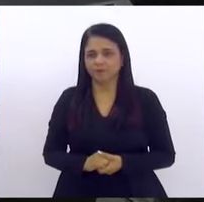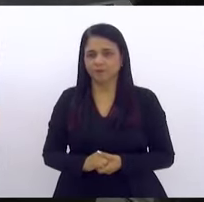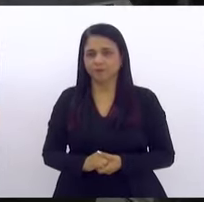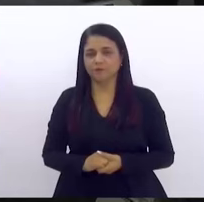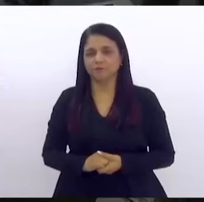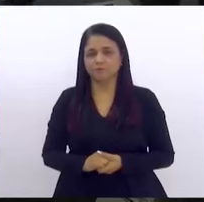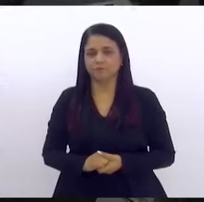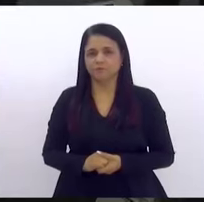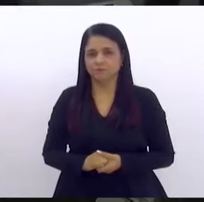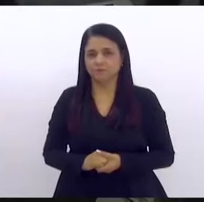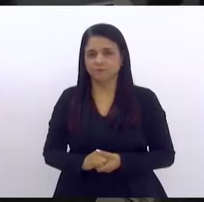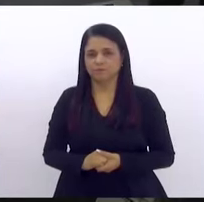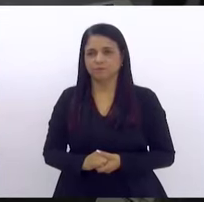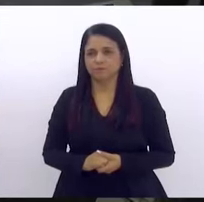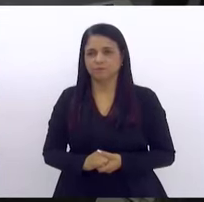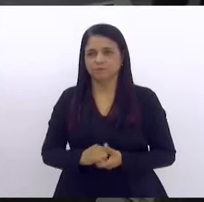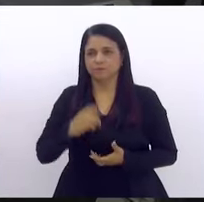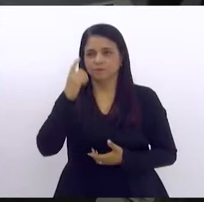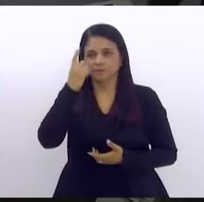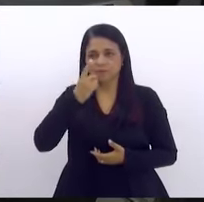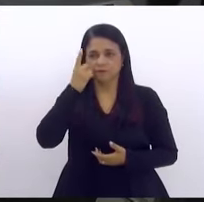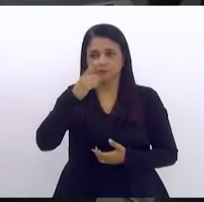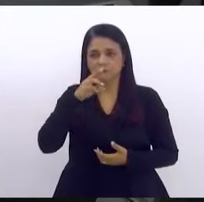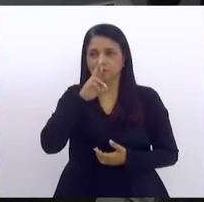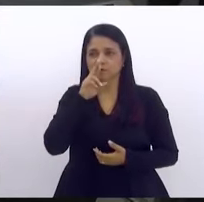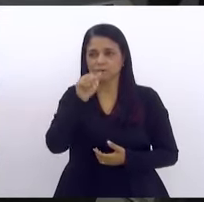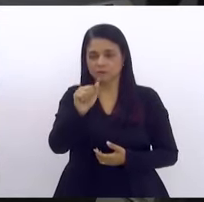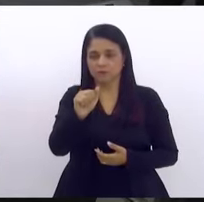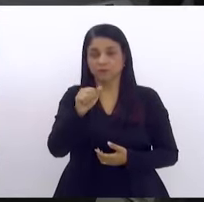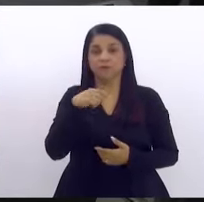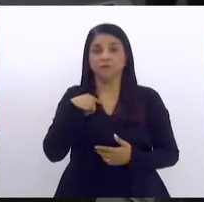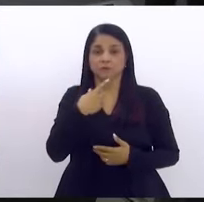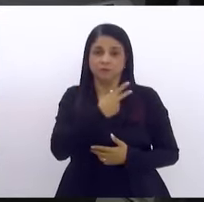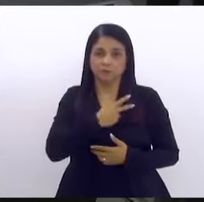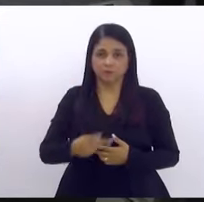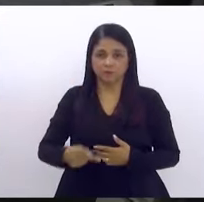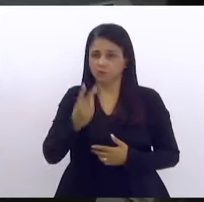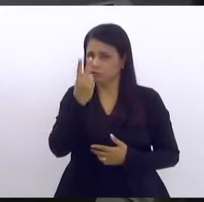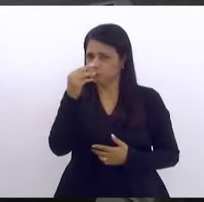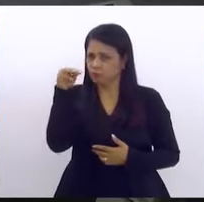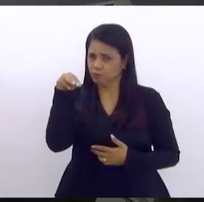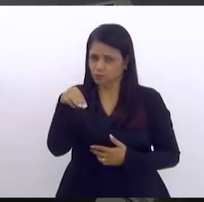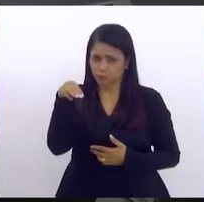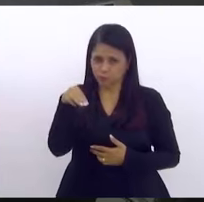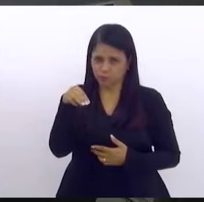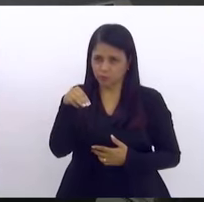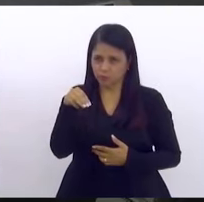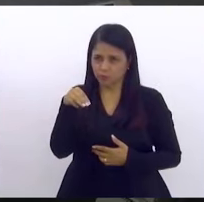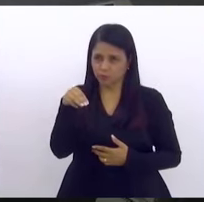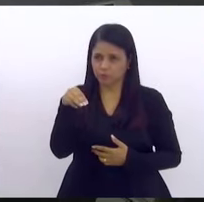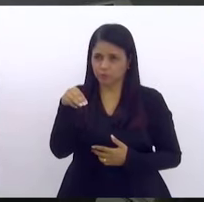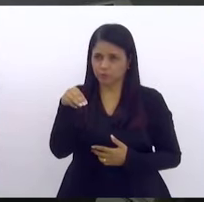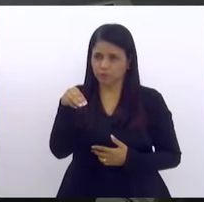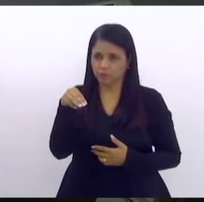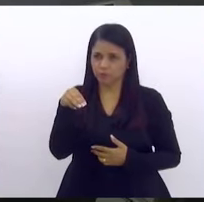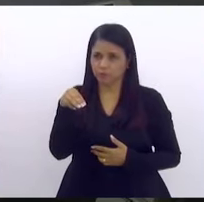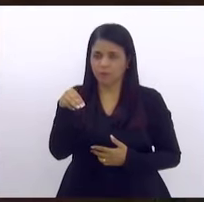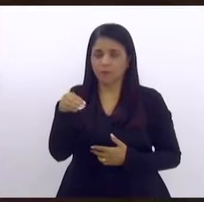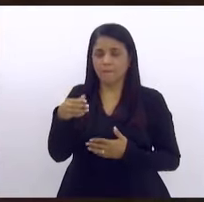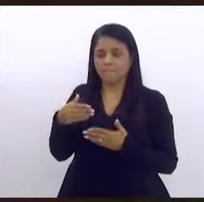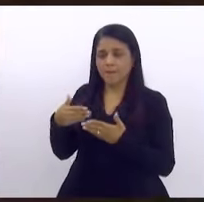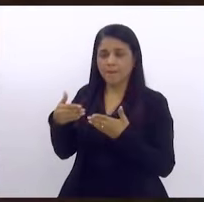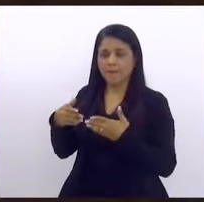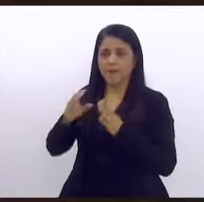Deputado Amorim. CMS. Segunda pauta. Presidente, pedi 2 minutos a Vossa Excelência só. porque nessa tratativa com o